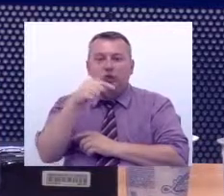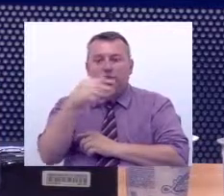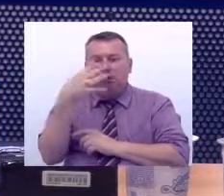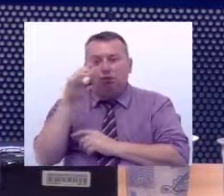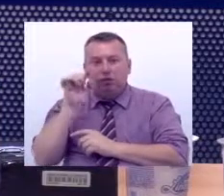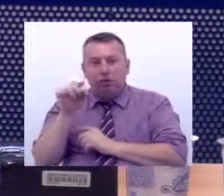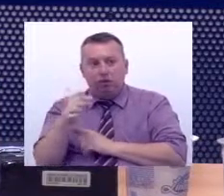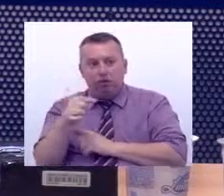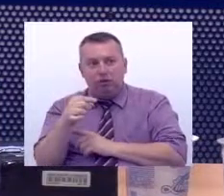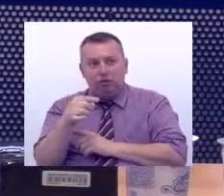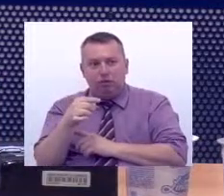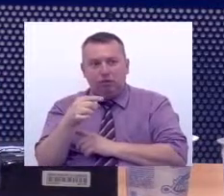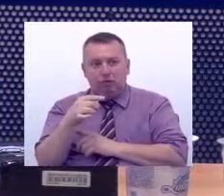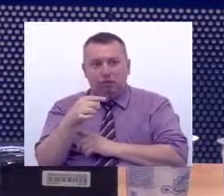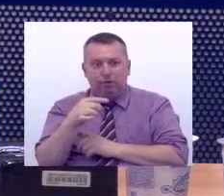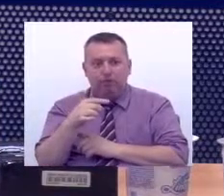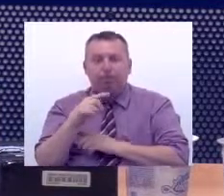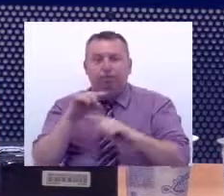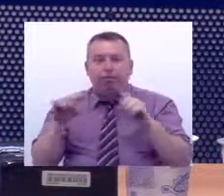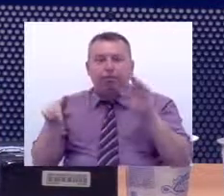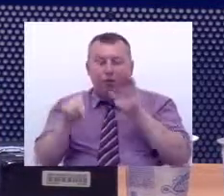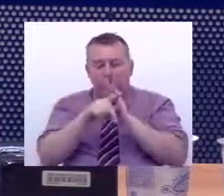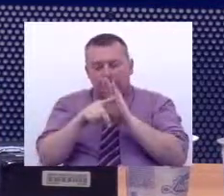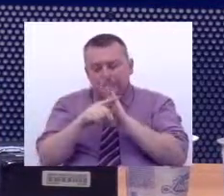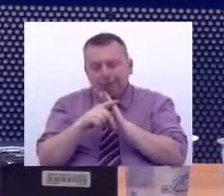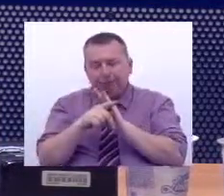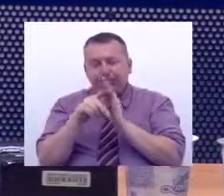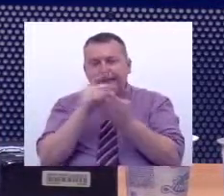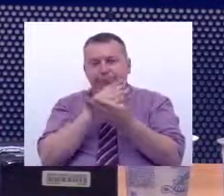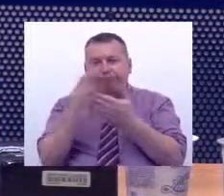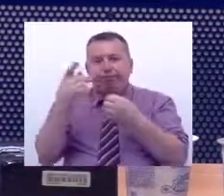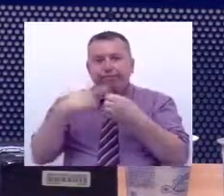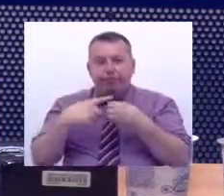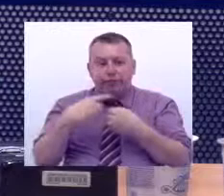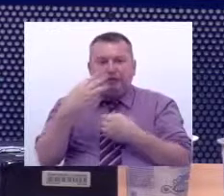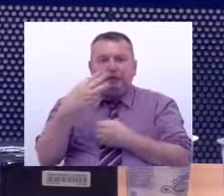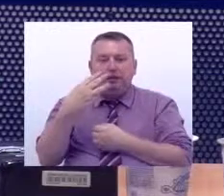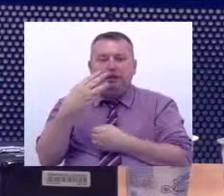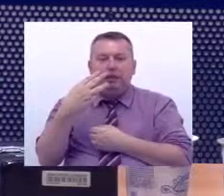R$57.274.000, contrapartida do município, R$3.020.000,